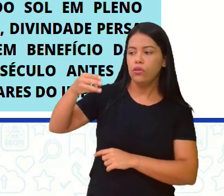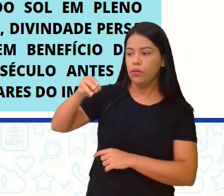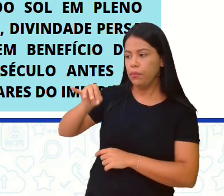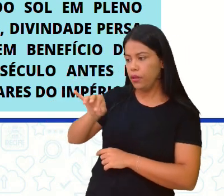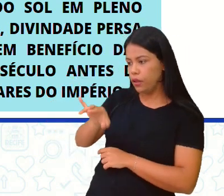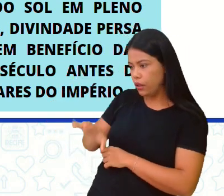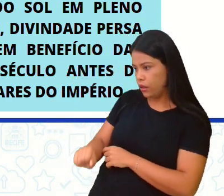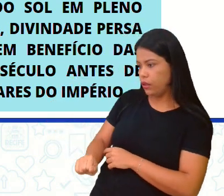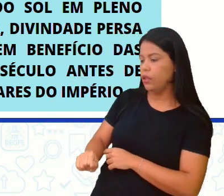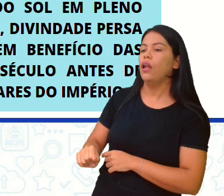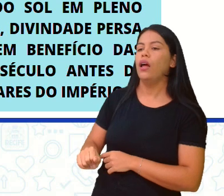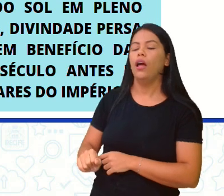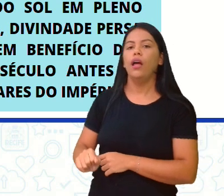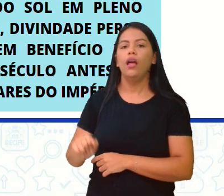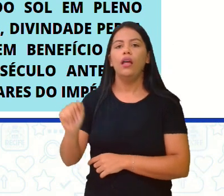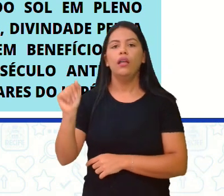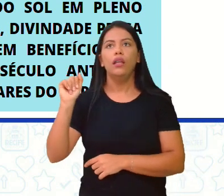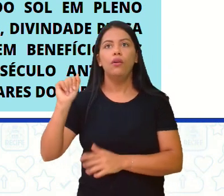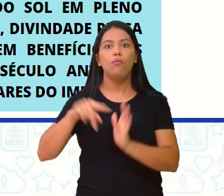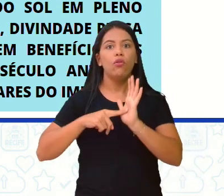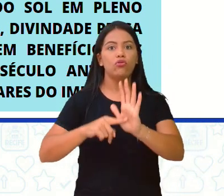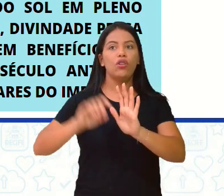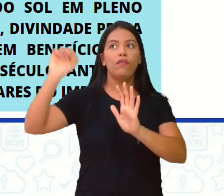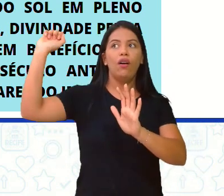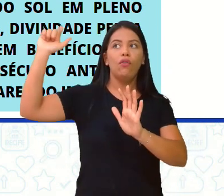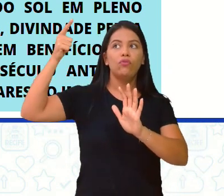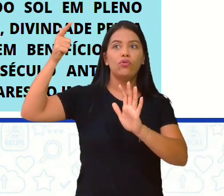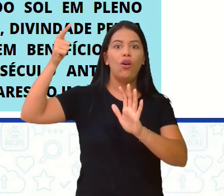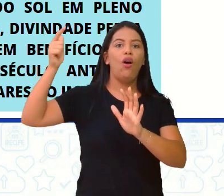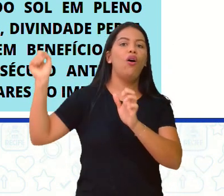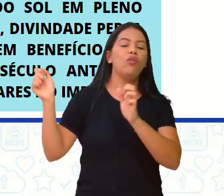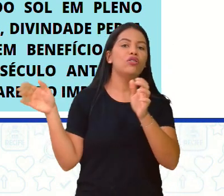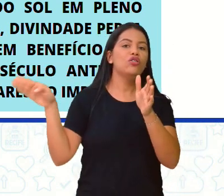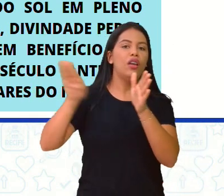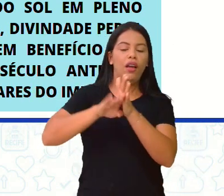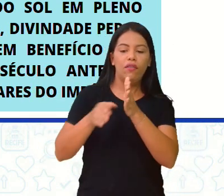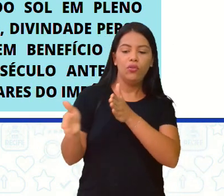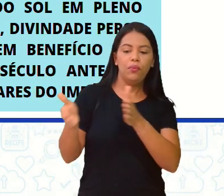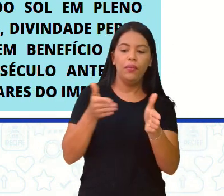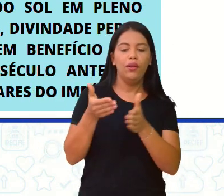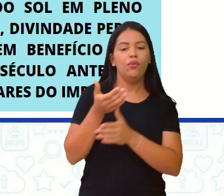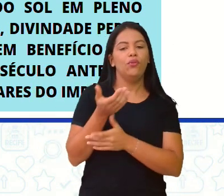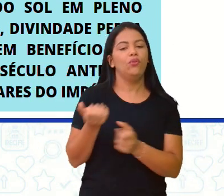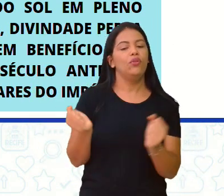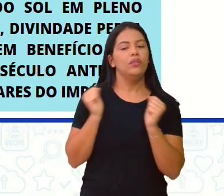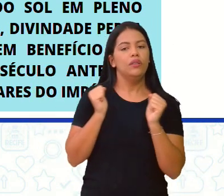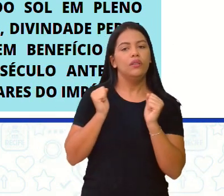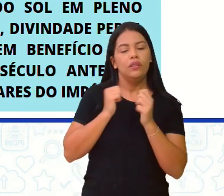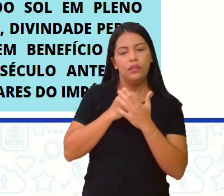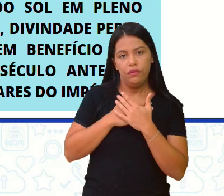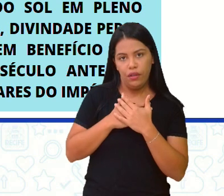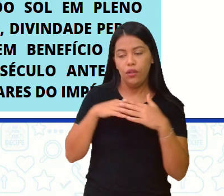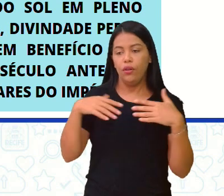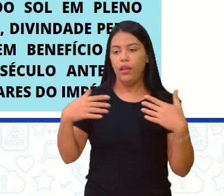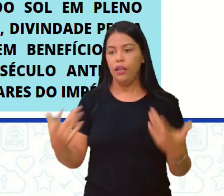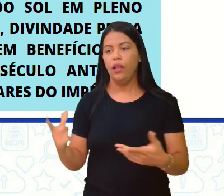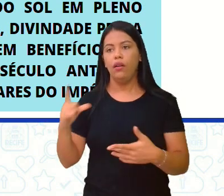Sol em pleno inverno do hemisfério norte. A adoração a Mitra,